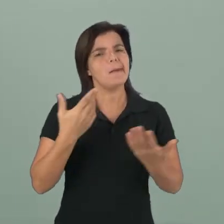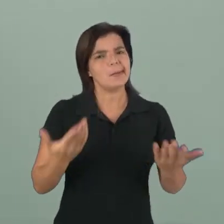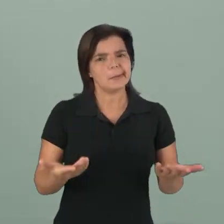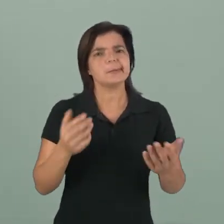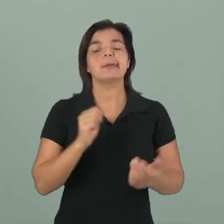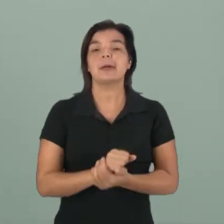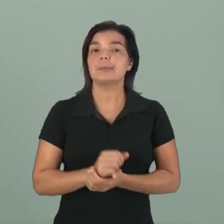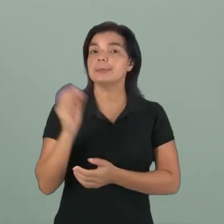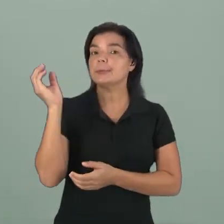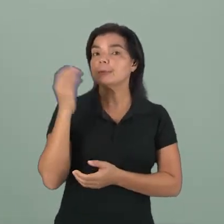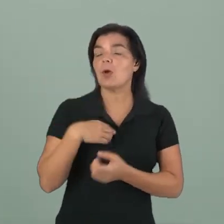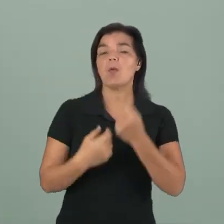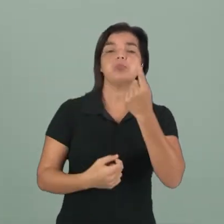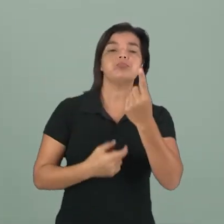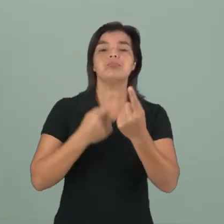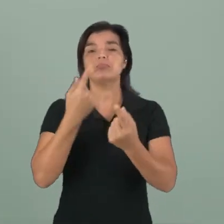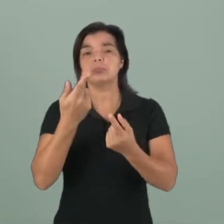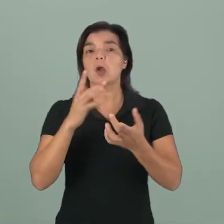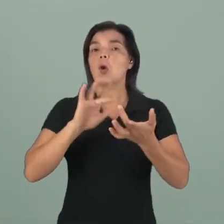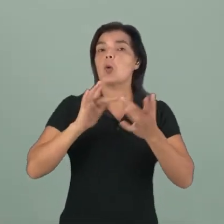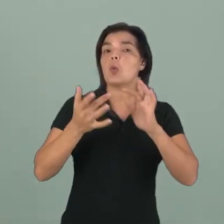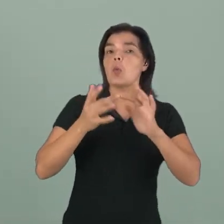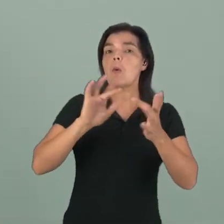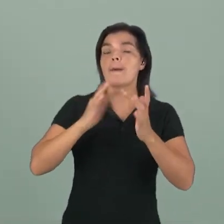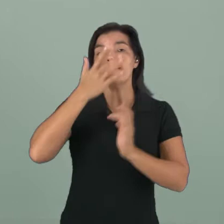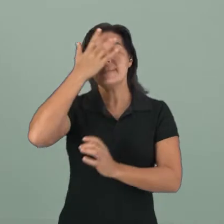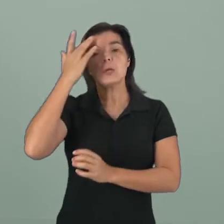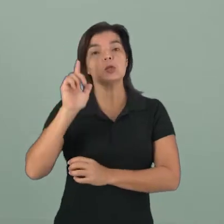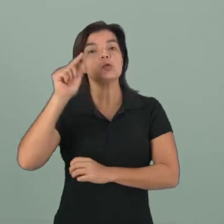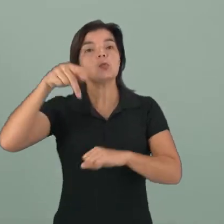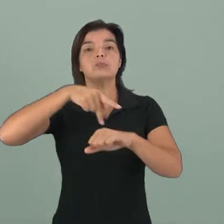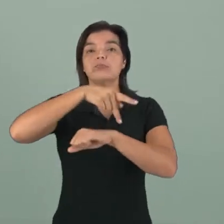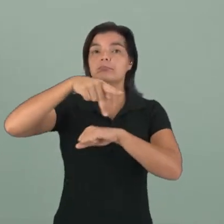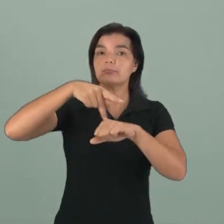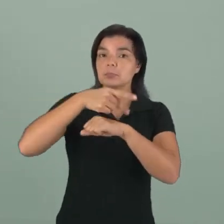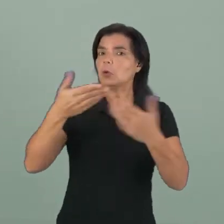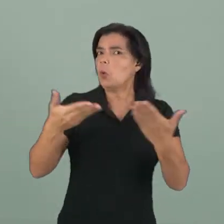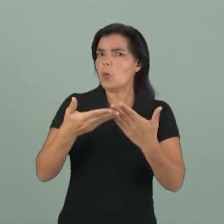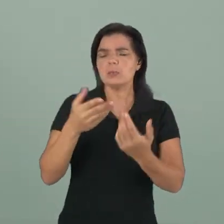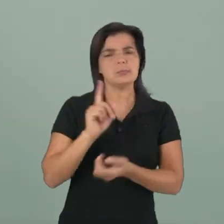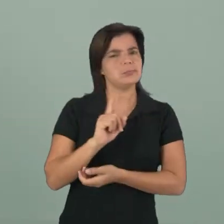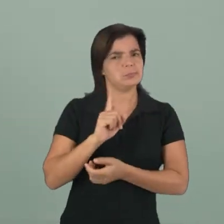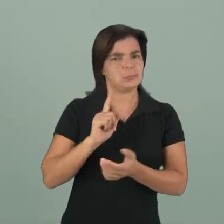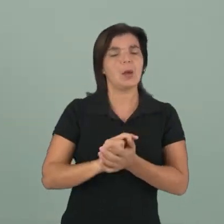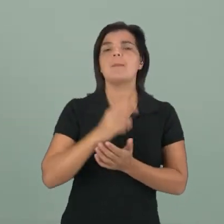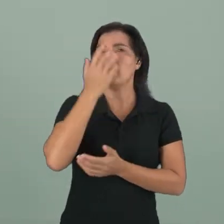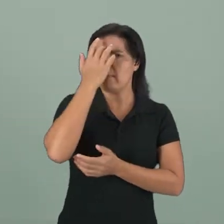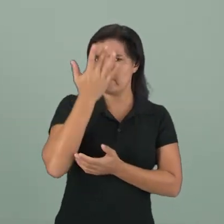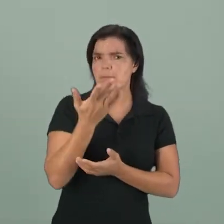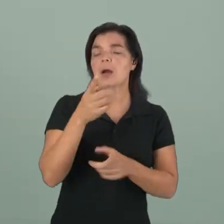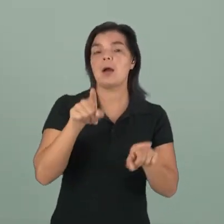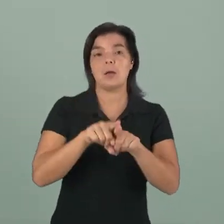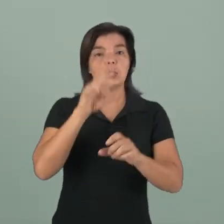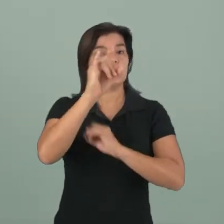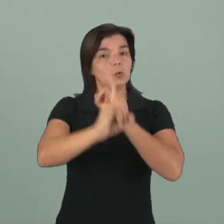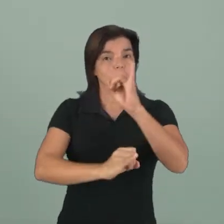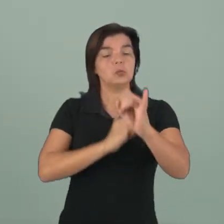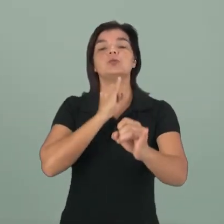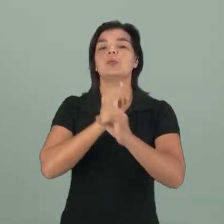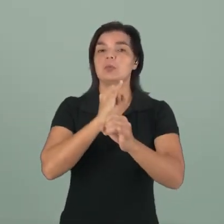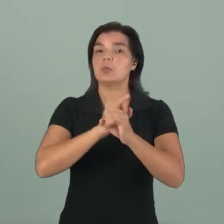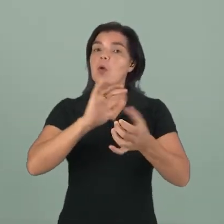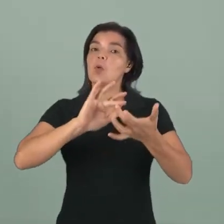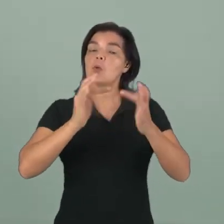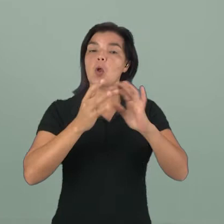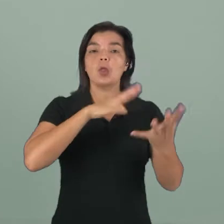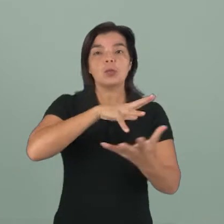bem mais raro você ter contato com pessoas de outro idioma. Hoje não, hoje é bem mais fácil, Pela internet a gente entra em contato com